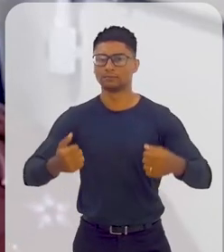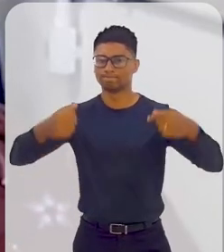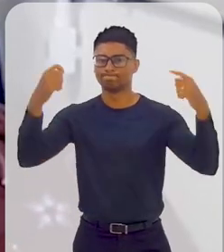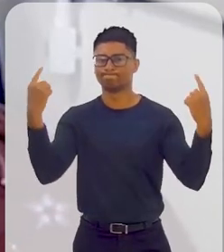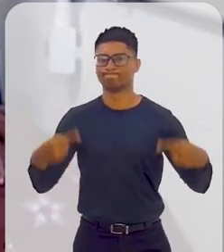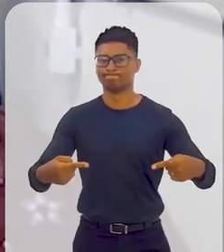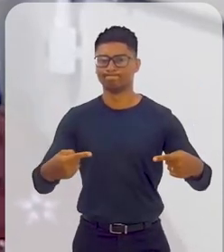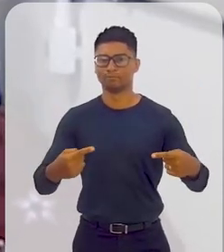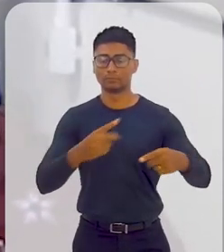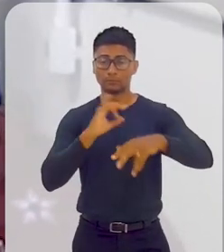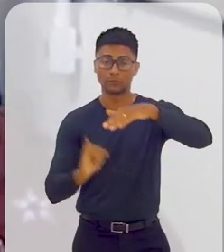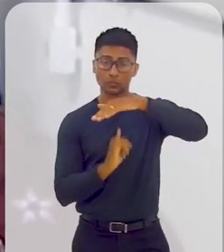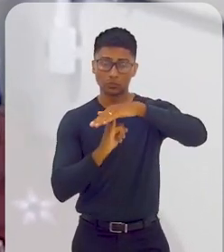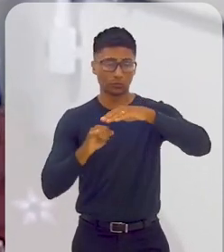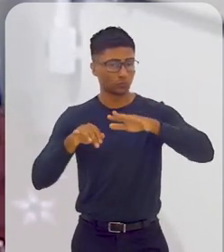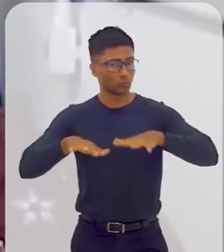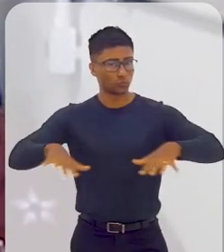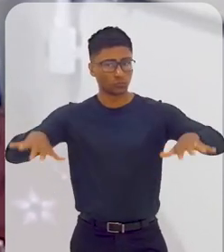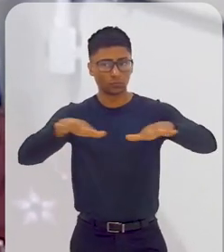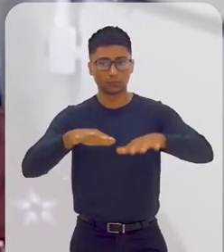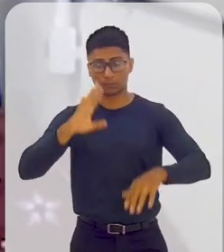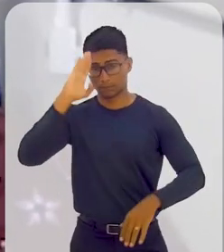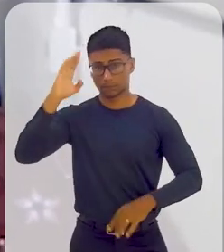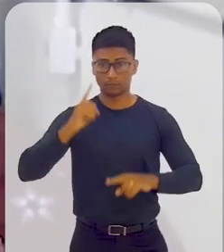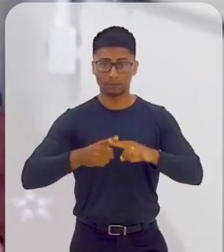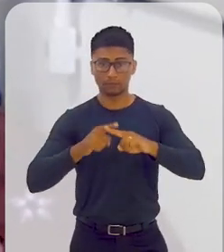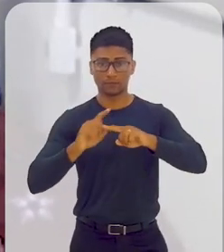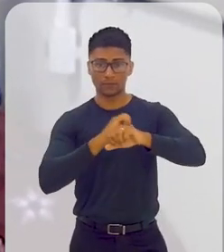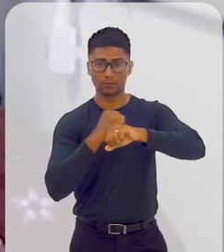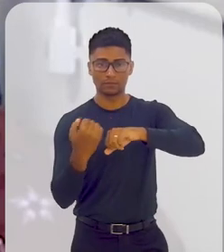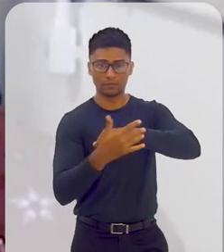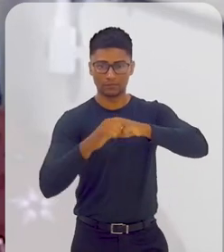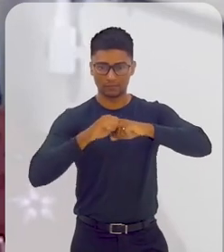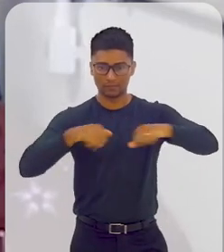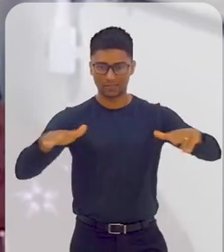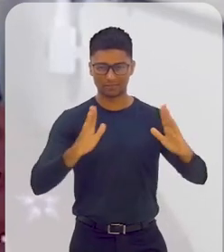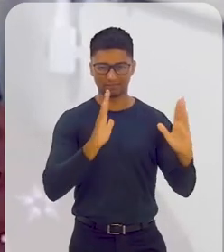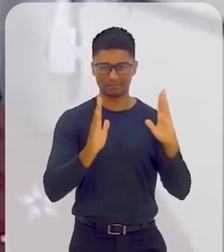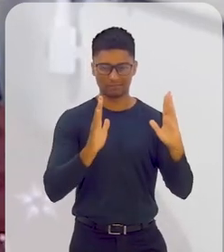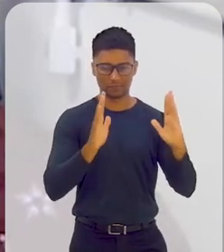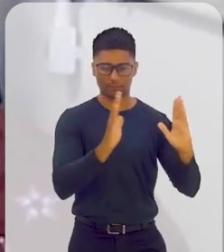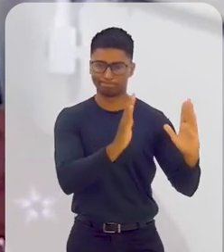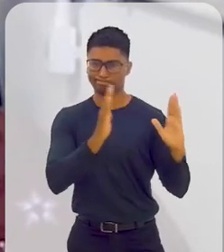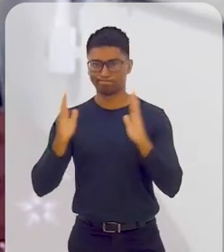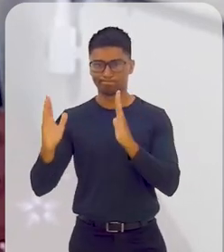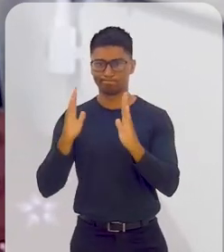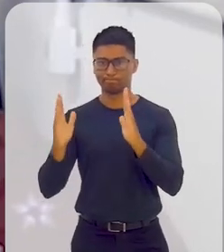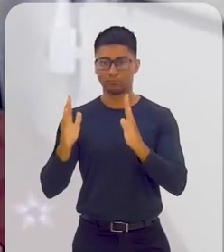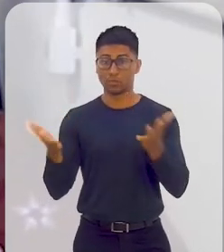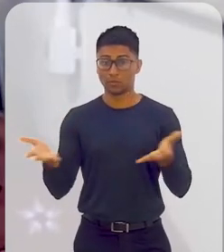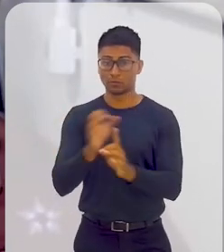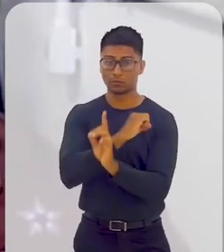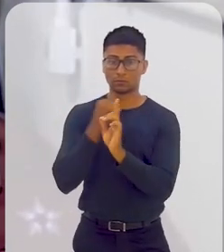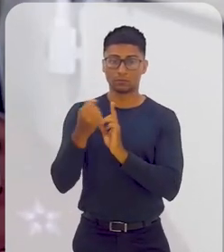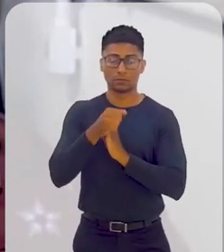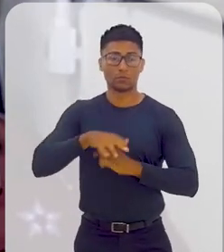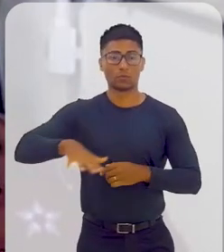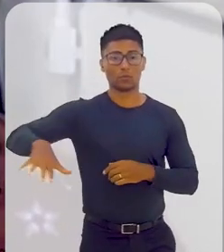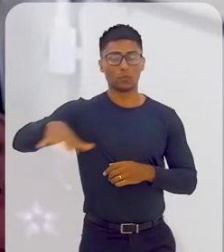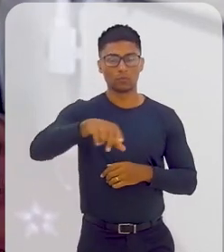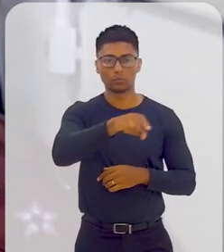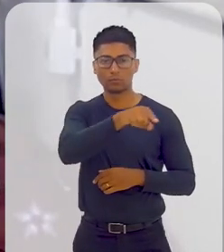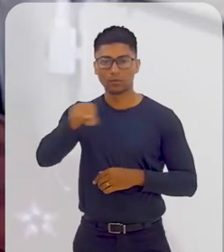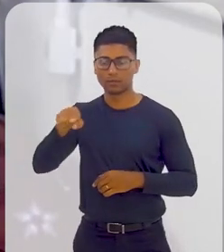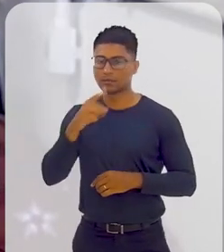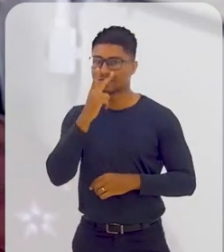um desafio, né, para as instituições, especialmente agora pós-pandemia, em que a sociedade, de uma maneira geral, está